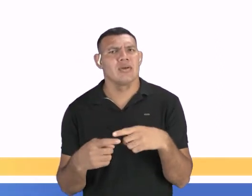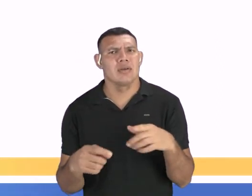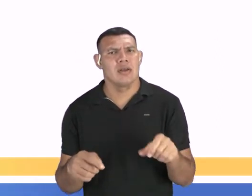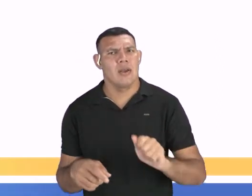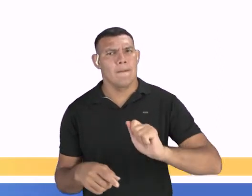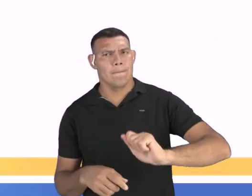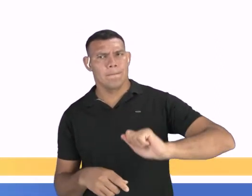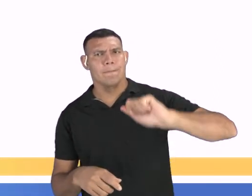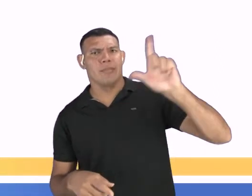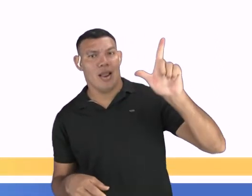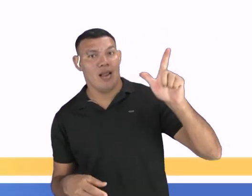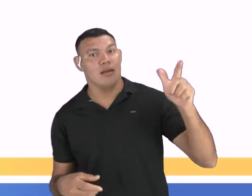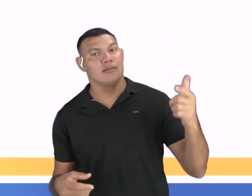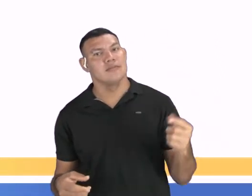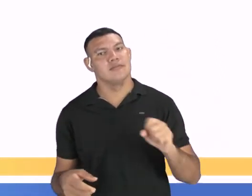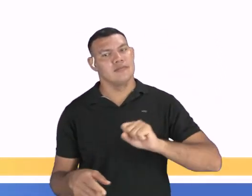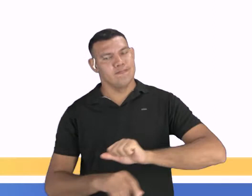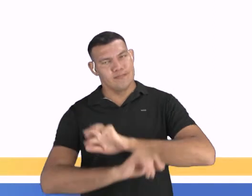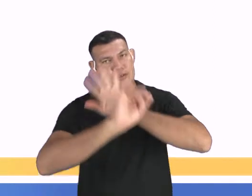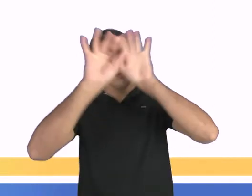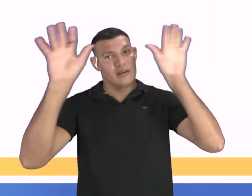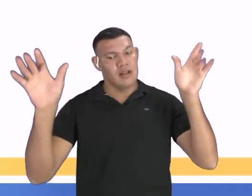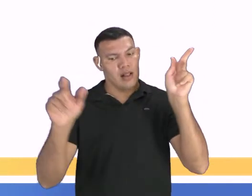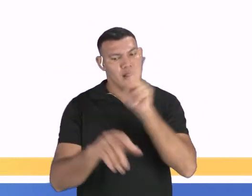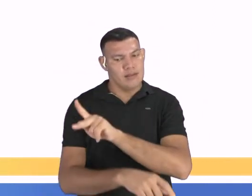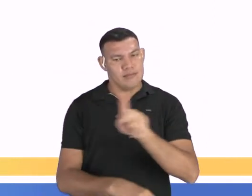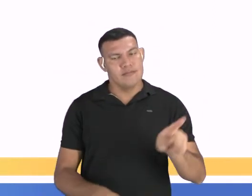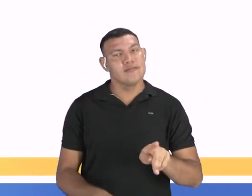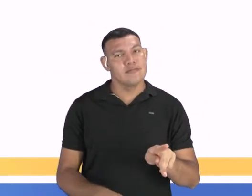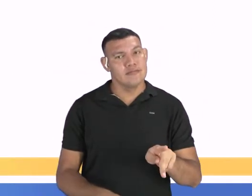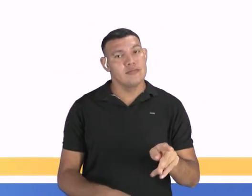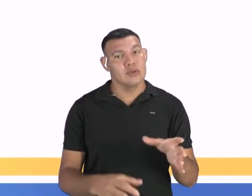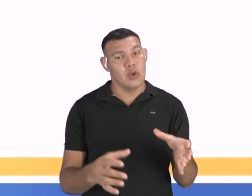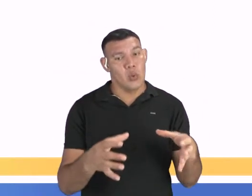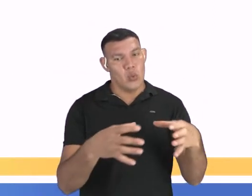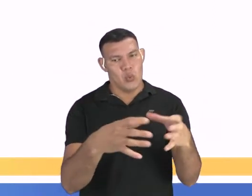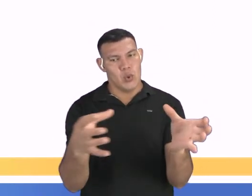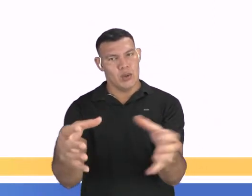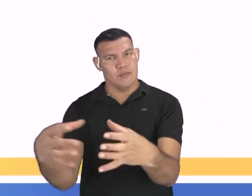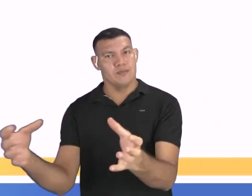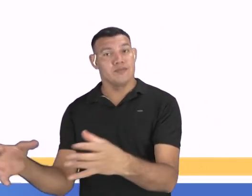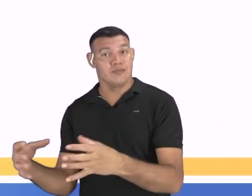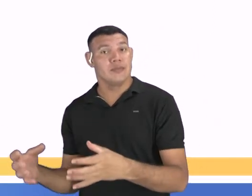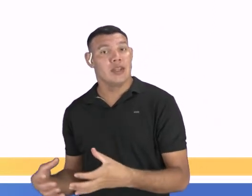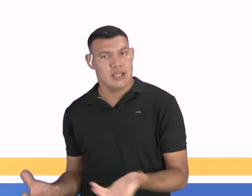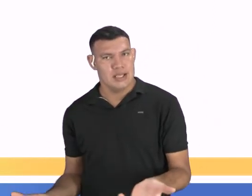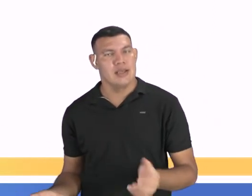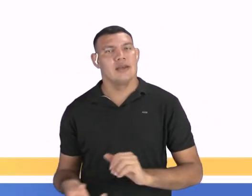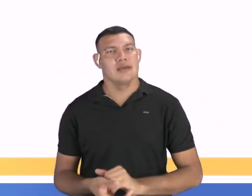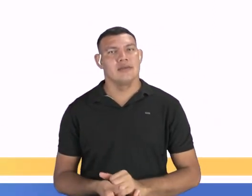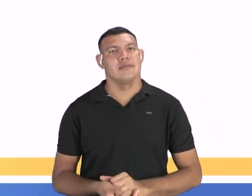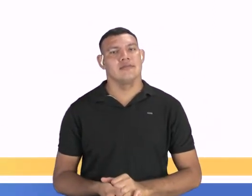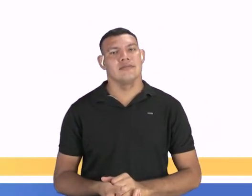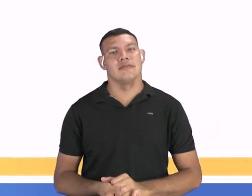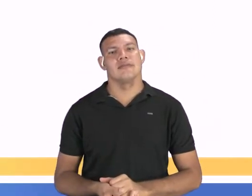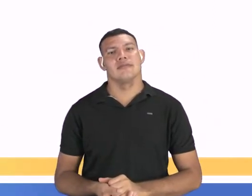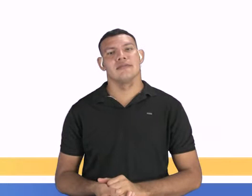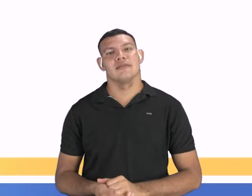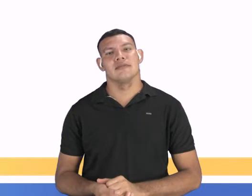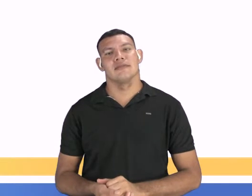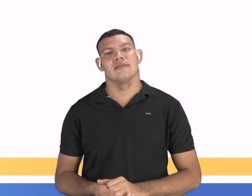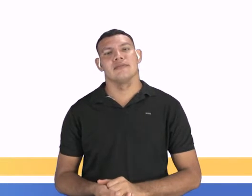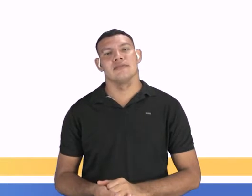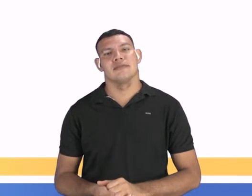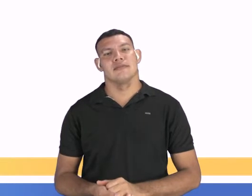a professora deixou claro que os alunos deveriam se dividir, né, de forma que ficasse a maior quantidade